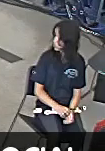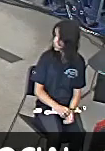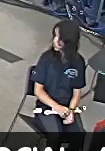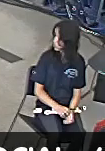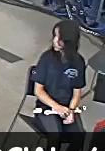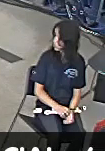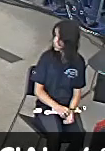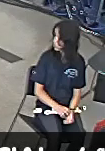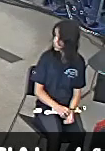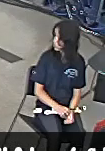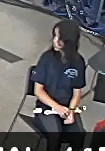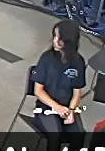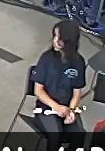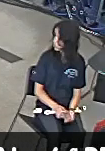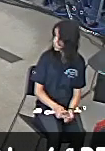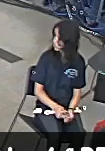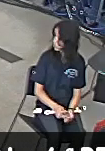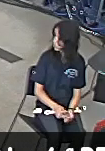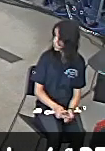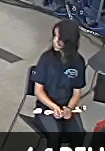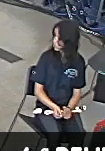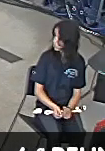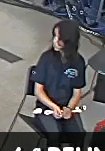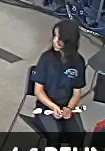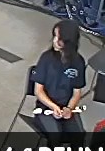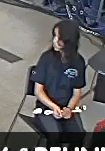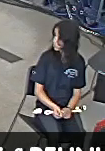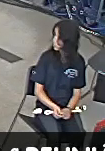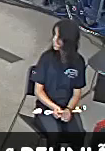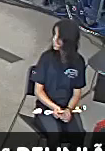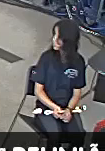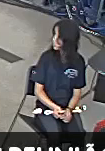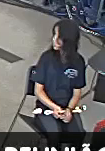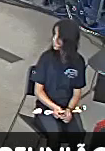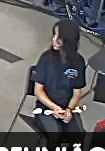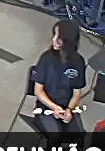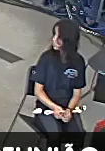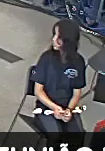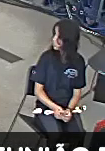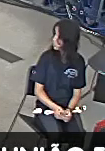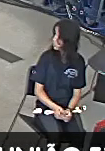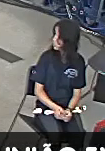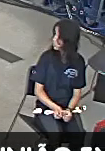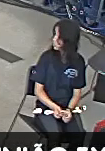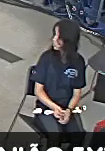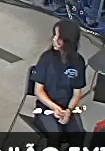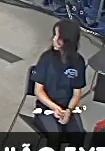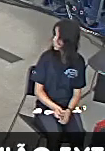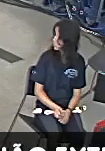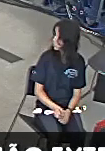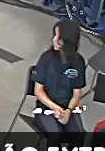por meio de quem cumprimento todos os membros desta mesa e o próprio Poder Legislativo, por